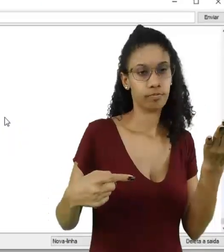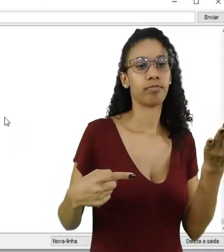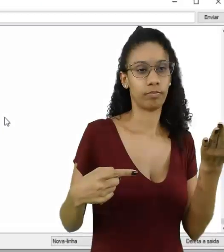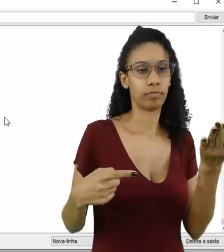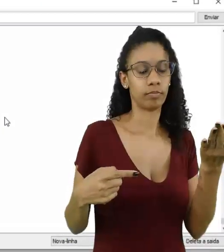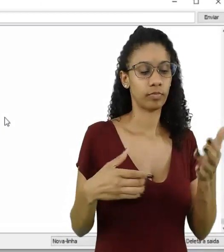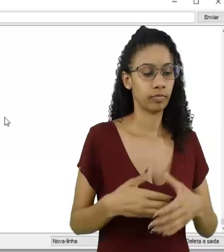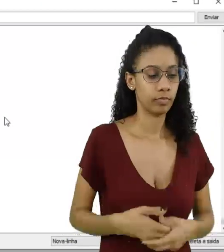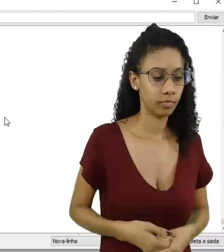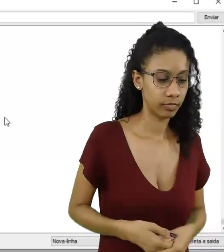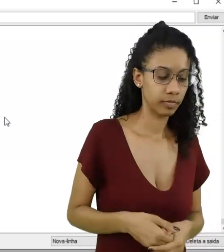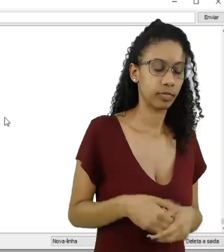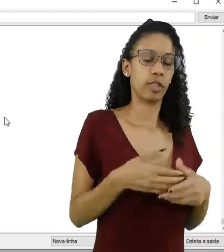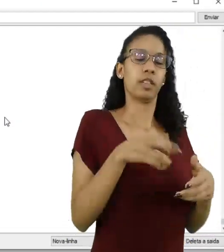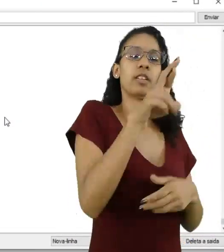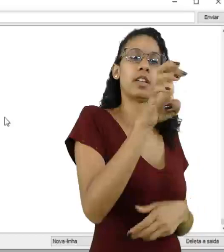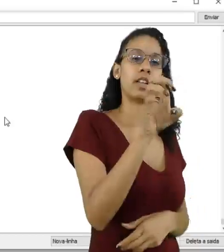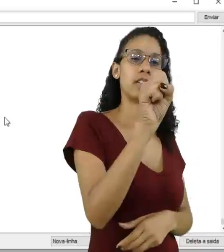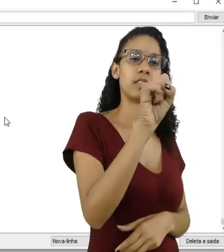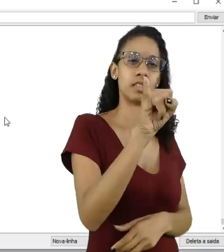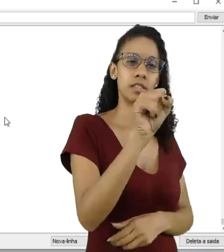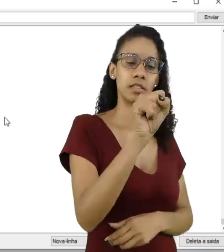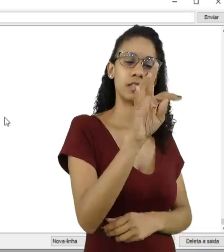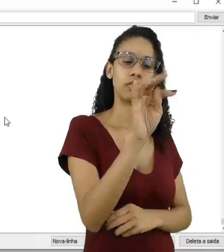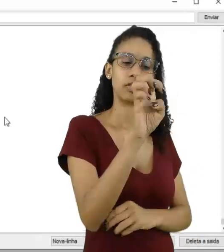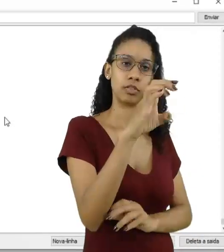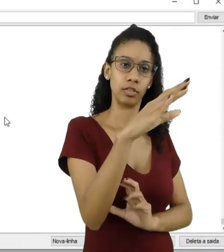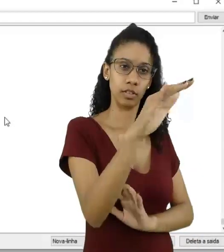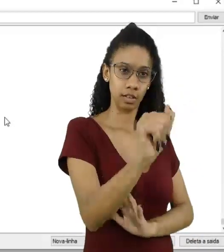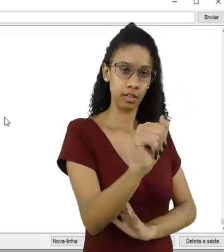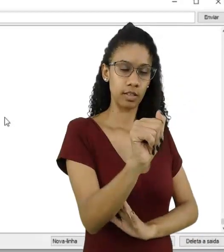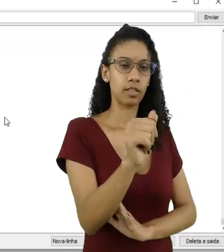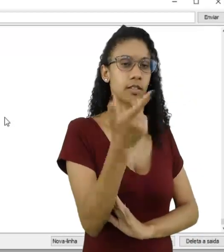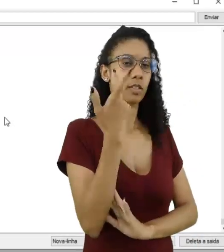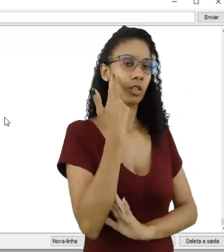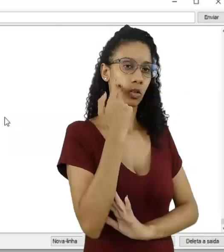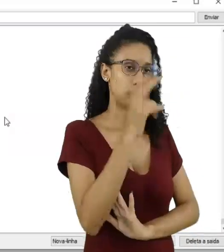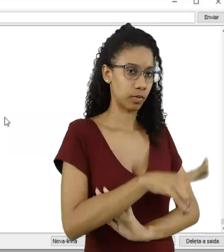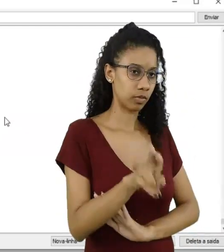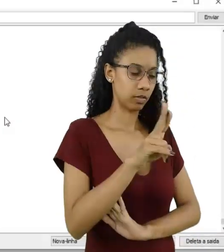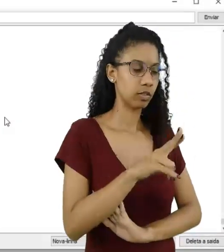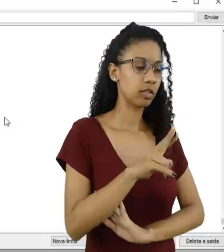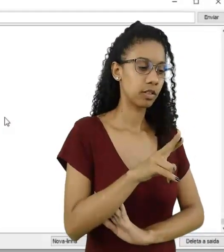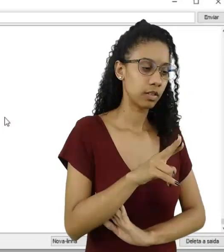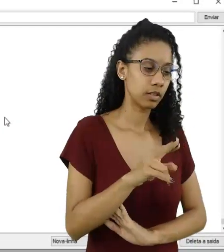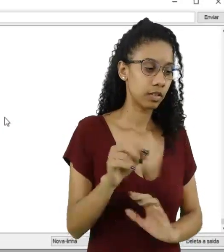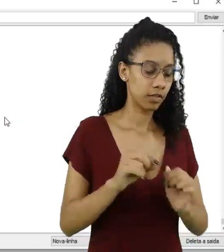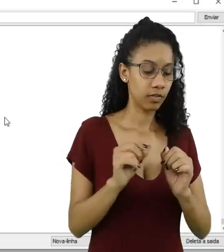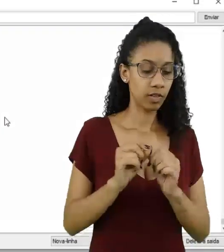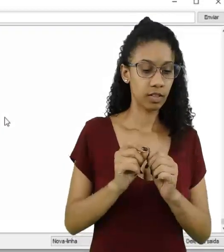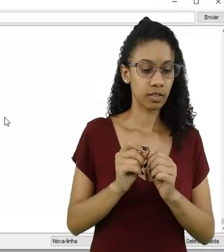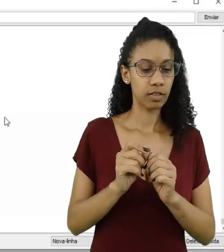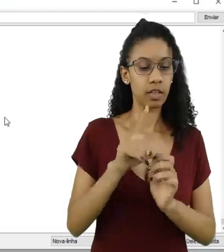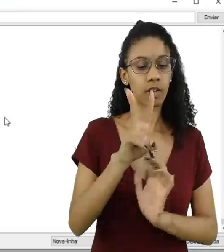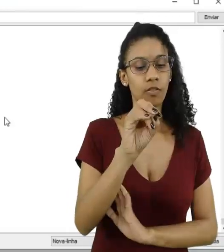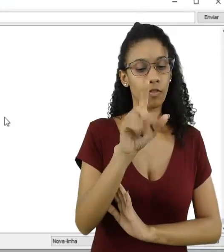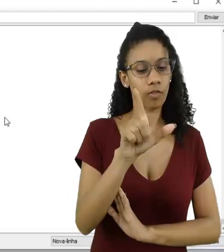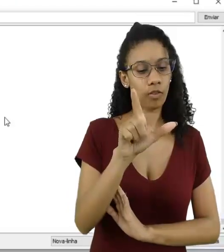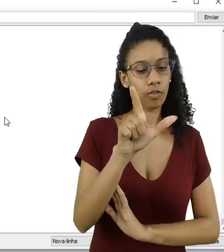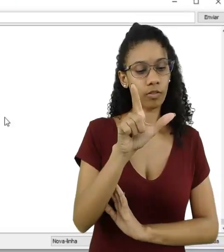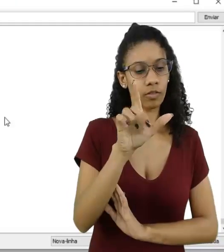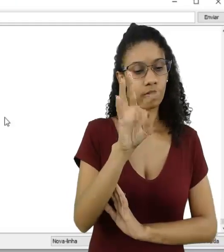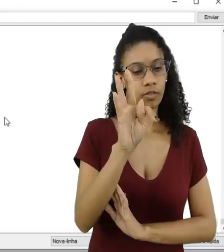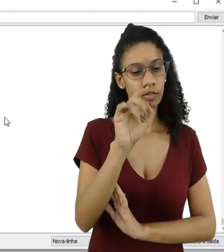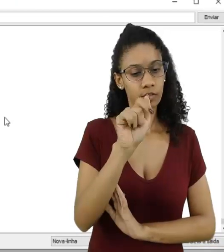o valor da resistência padrão para a resistência de 10K, sua resistência 2. O valor da voltagem de saída vai ser esse valor que